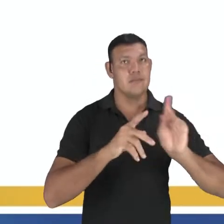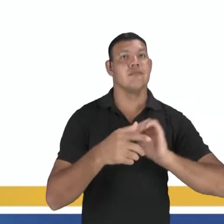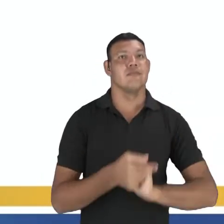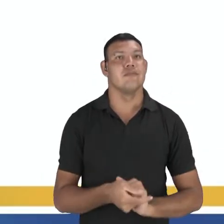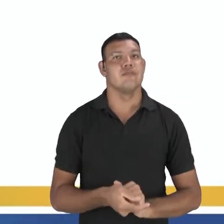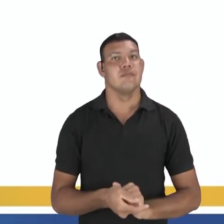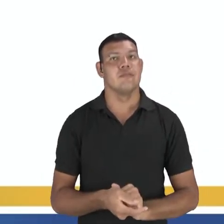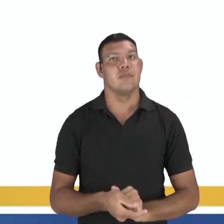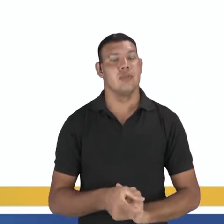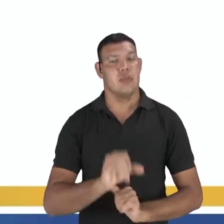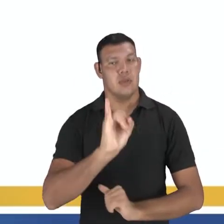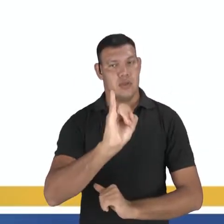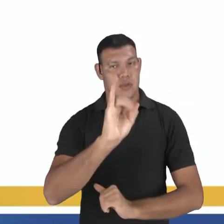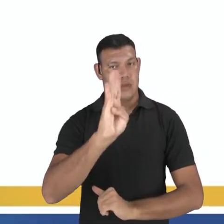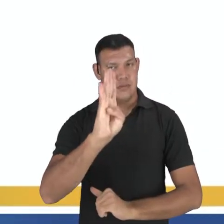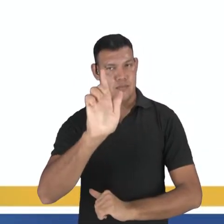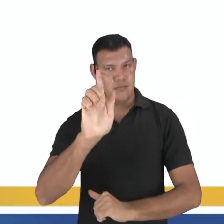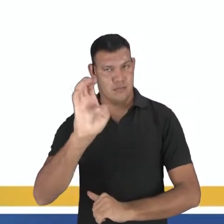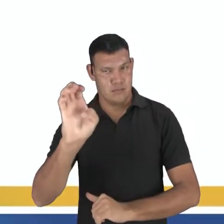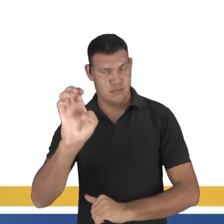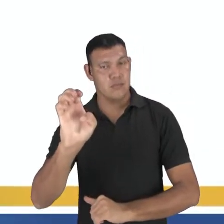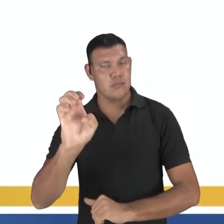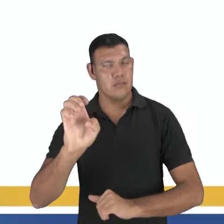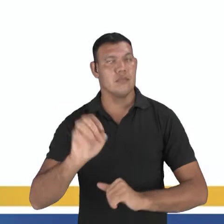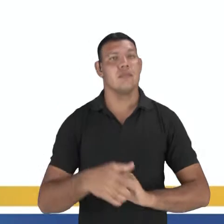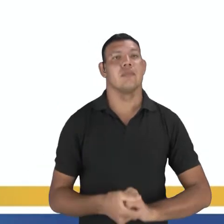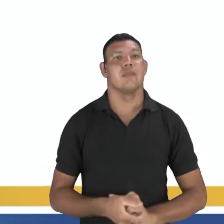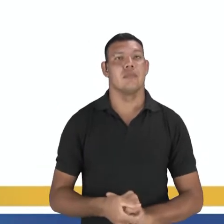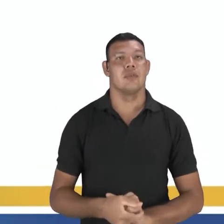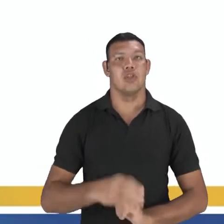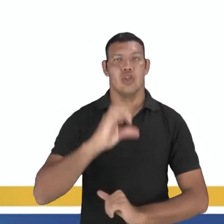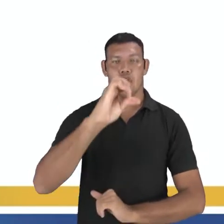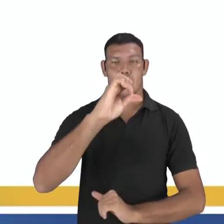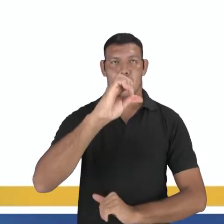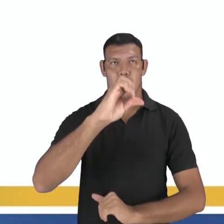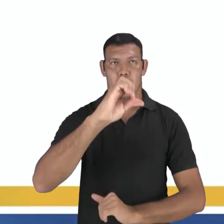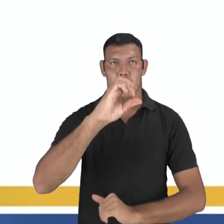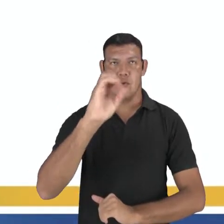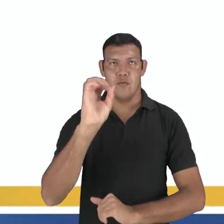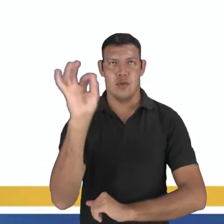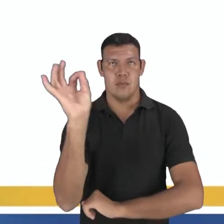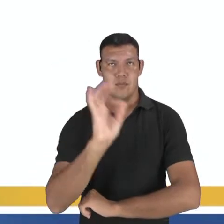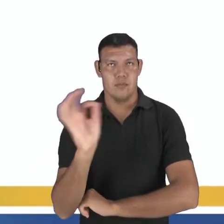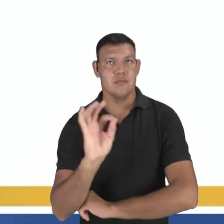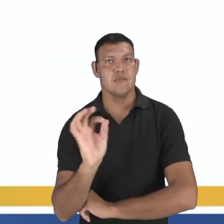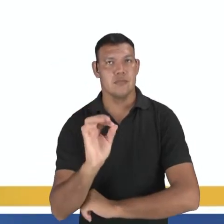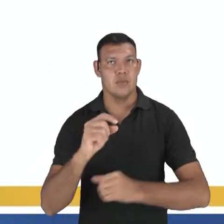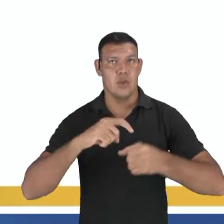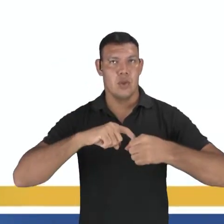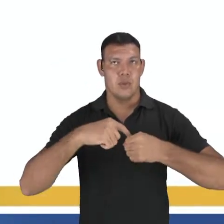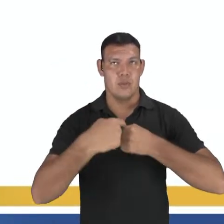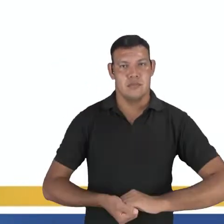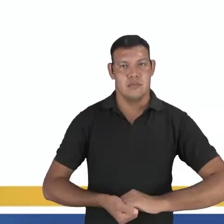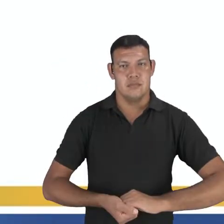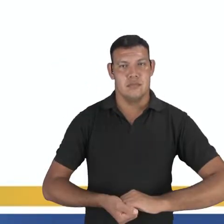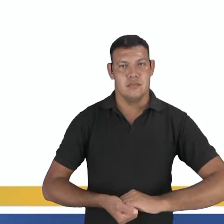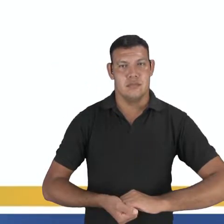de Geografia e Estatística, o IBGE, mais de 90% dos municípios brasileiros enfrentam problemas